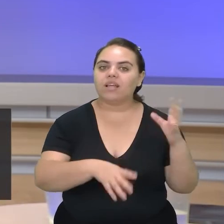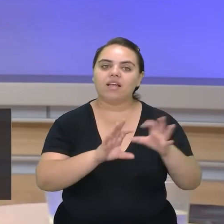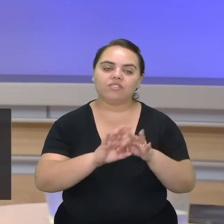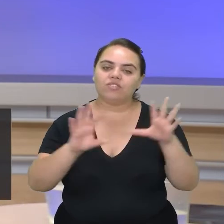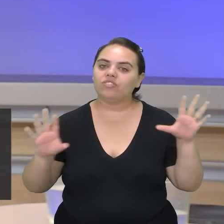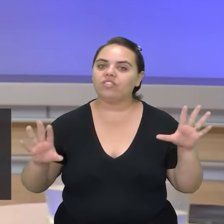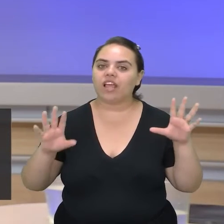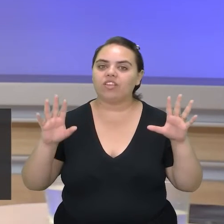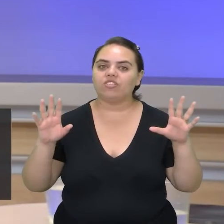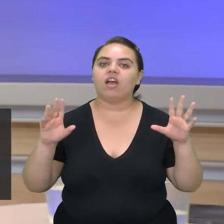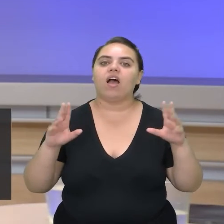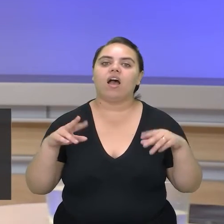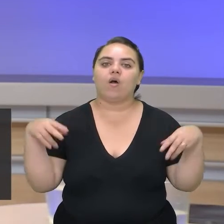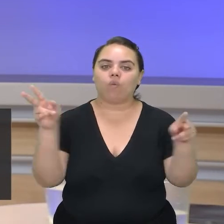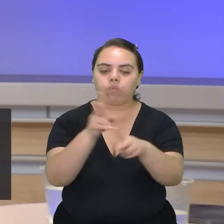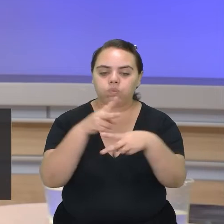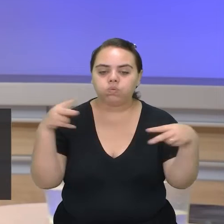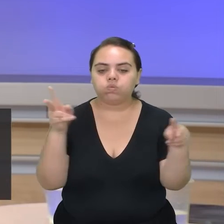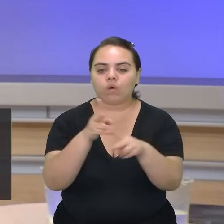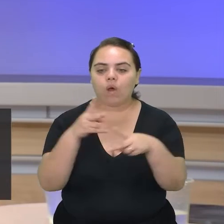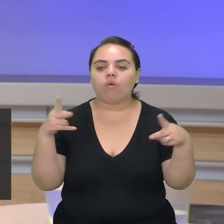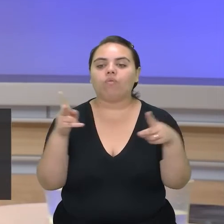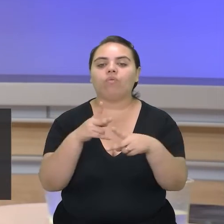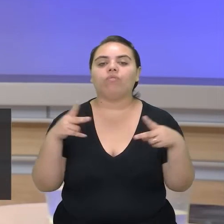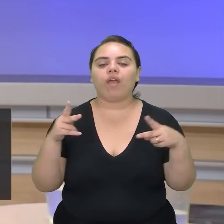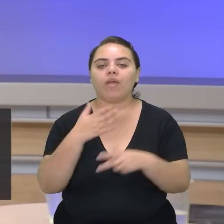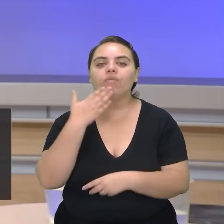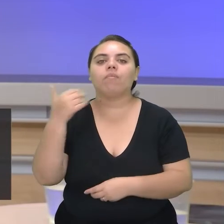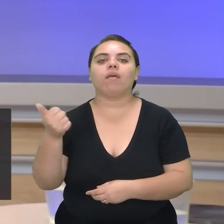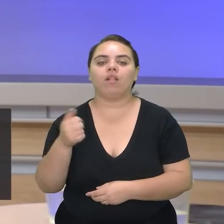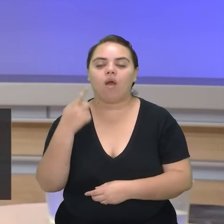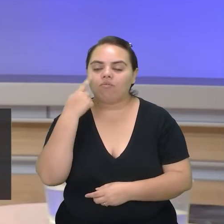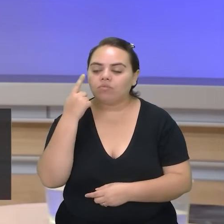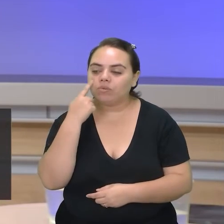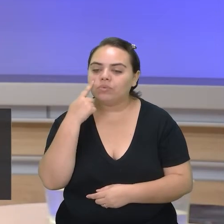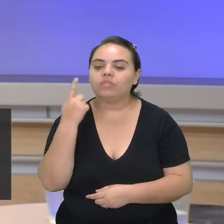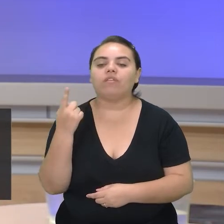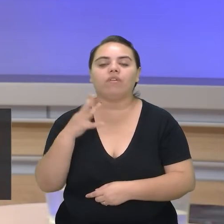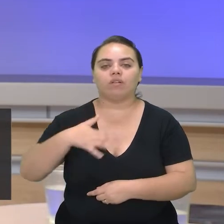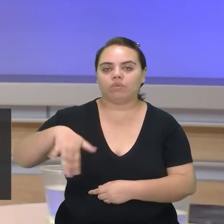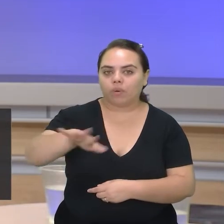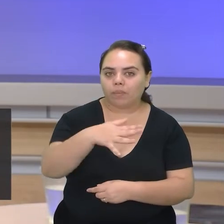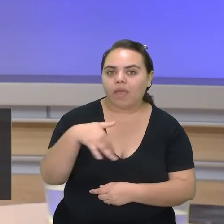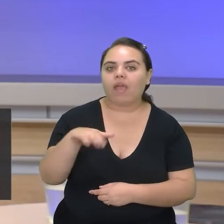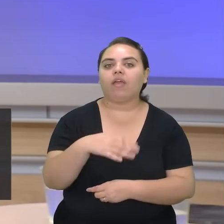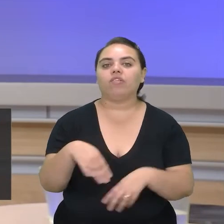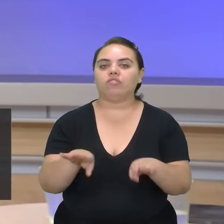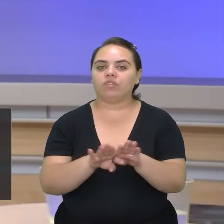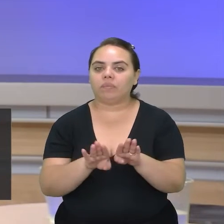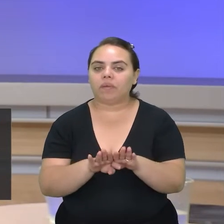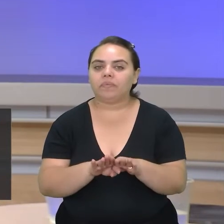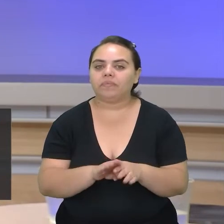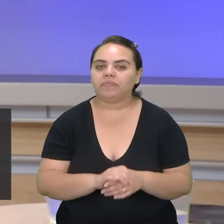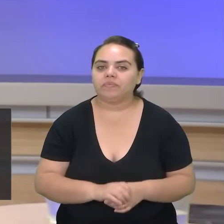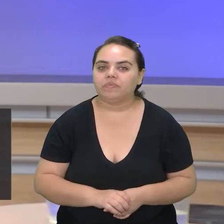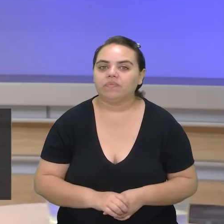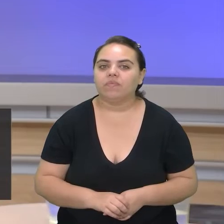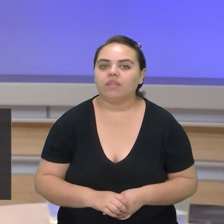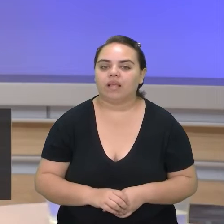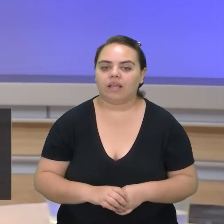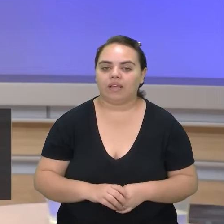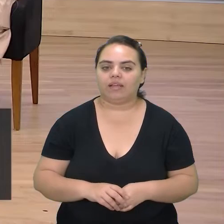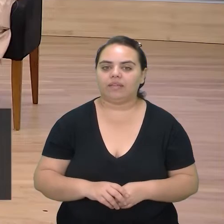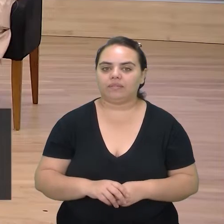mais úmido. Né? Então, é isso, observando aí, né, o ambiente, esse terrário.